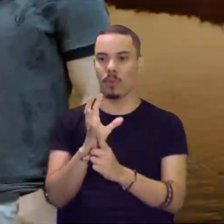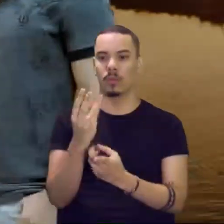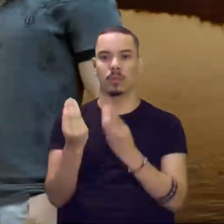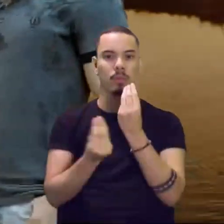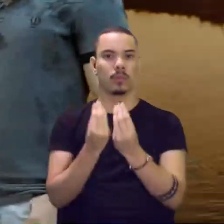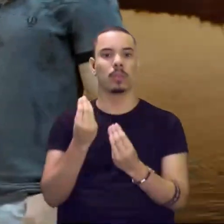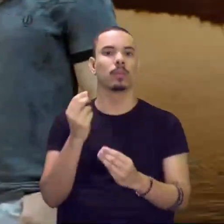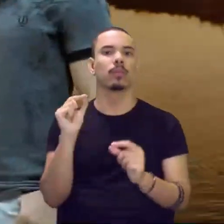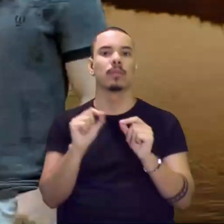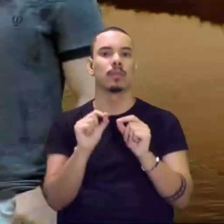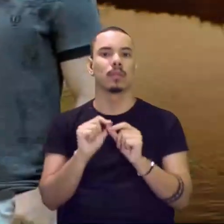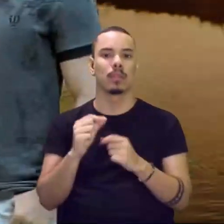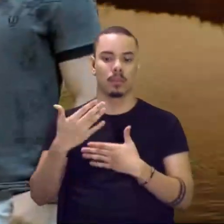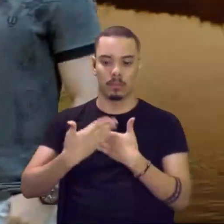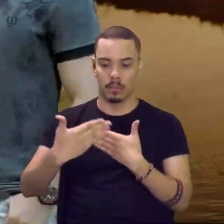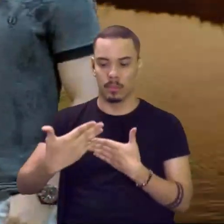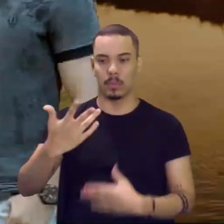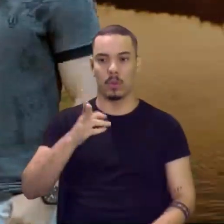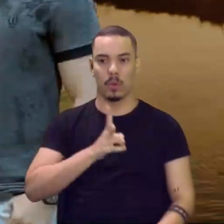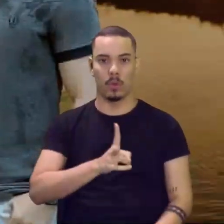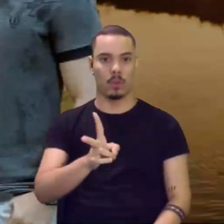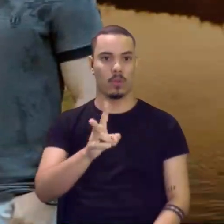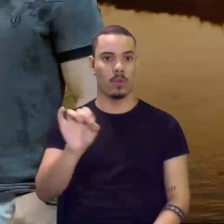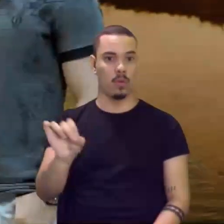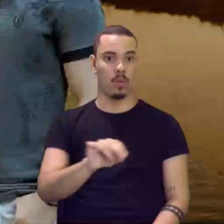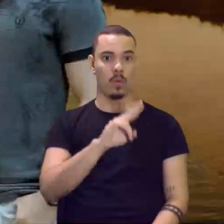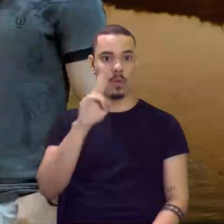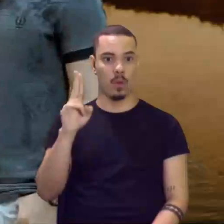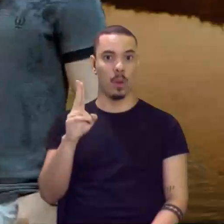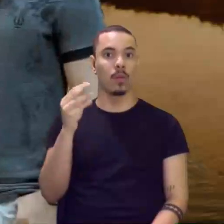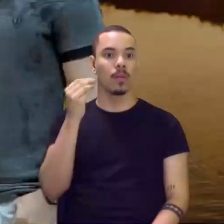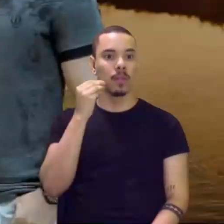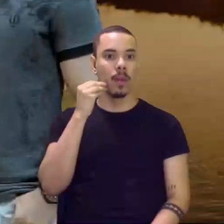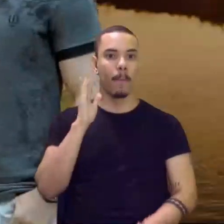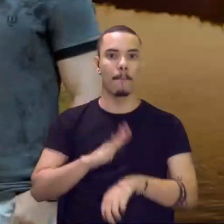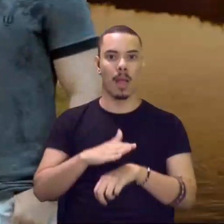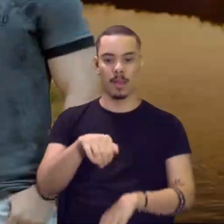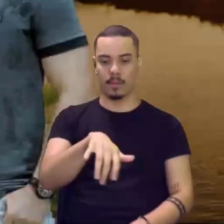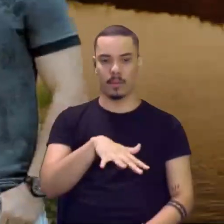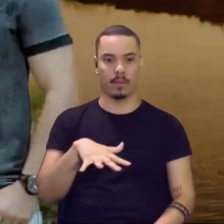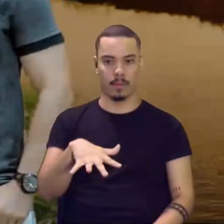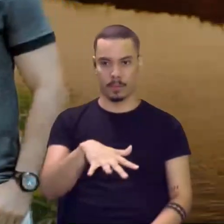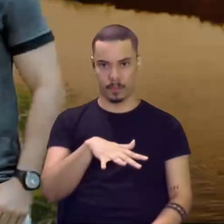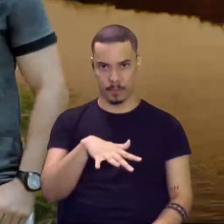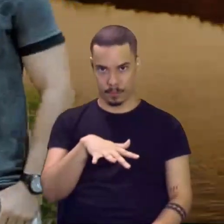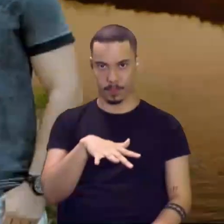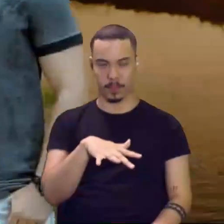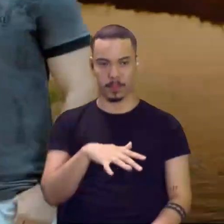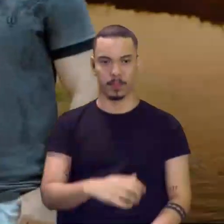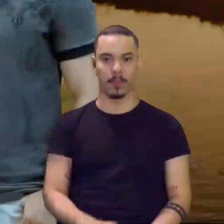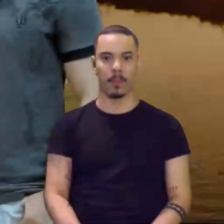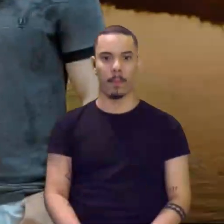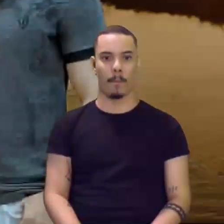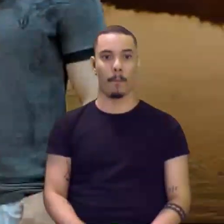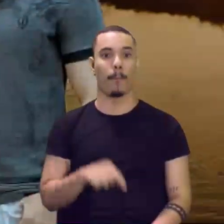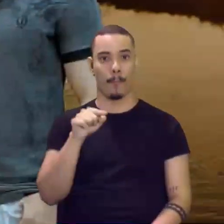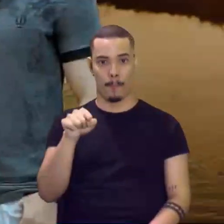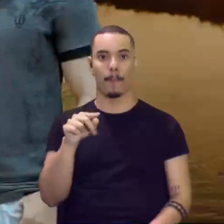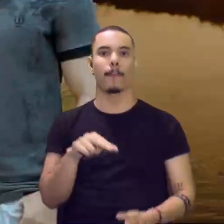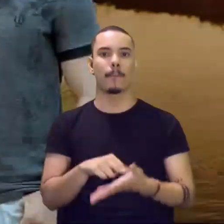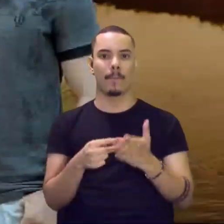estão fazendo para continuar a influência ou para querer mais áreas de influência. Justamente. Não é isso? Muito isso bem. está relacionado